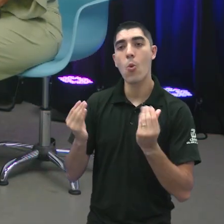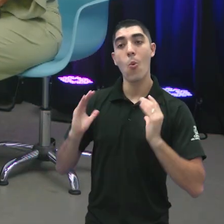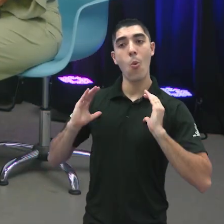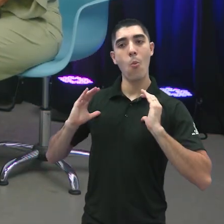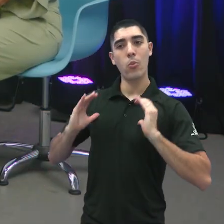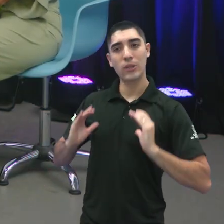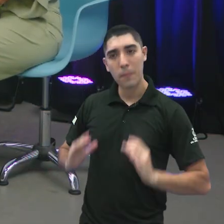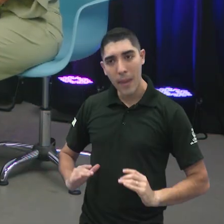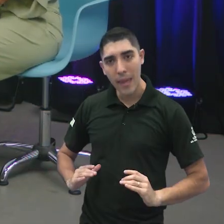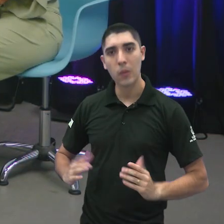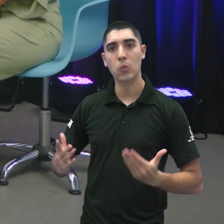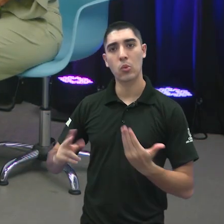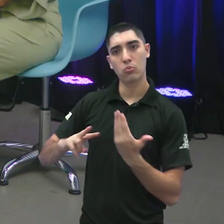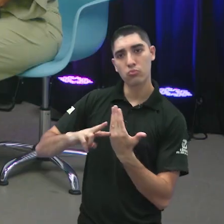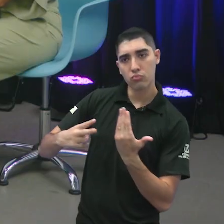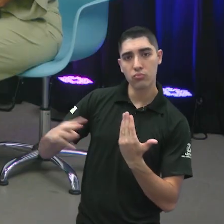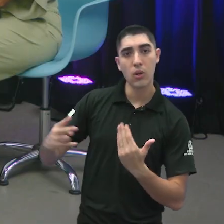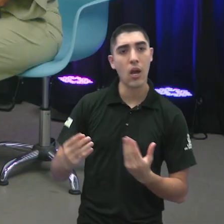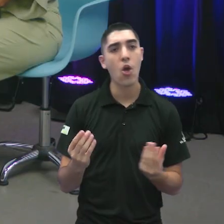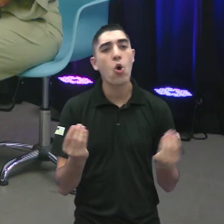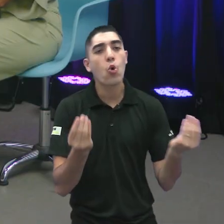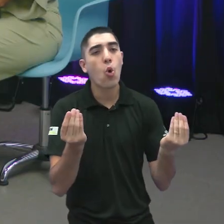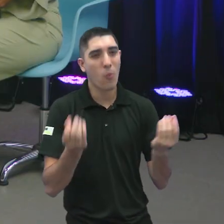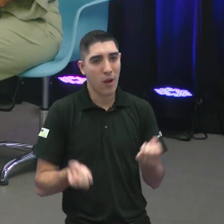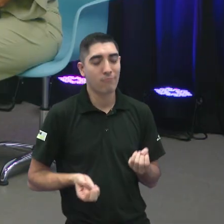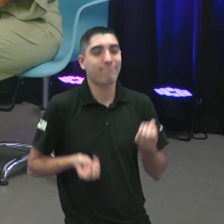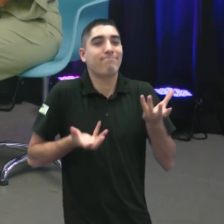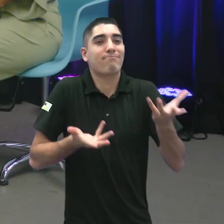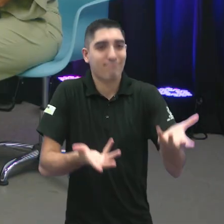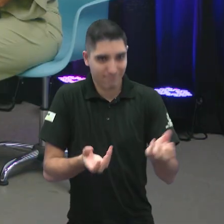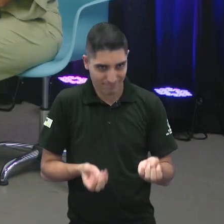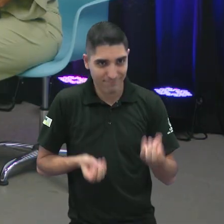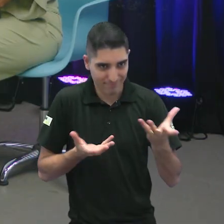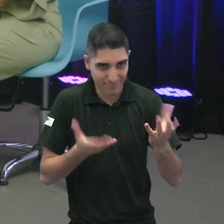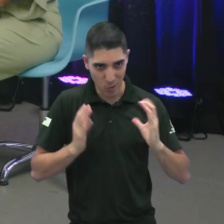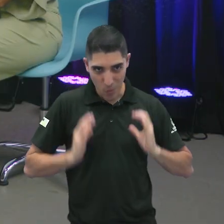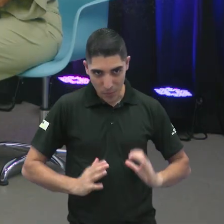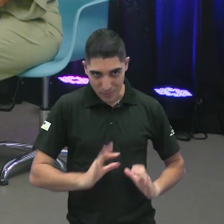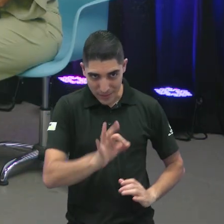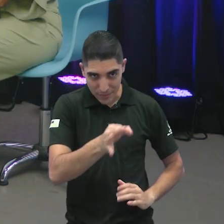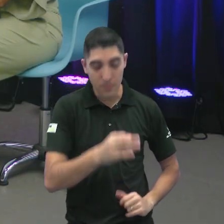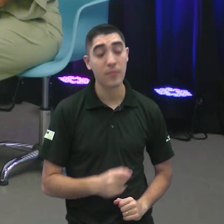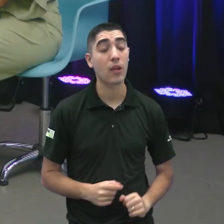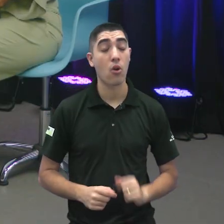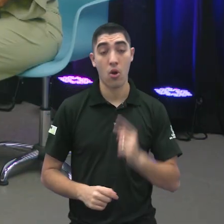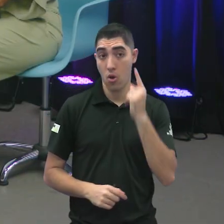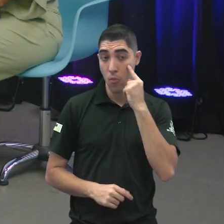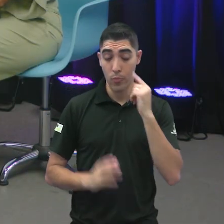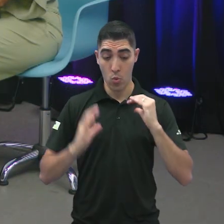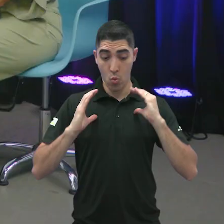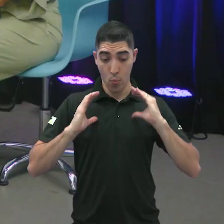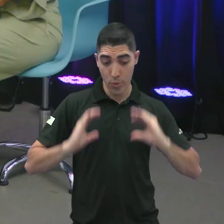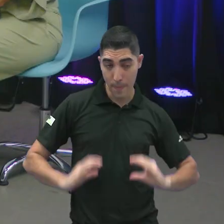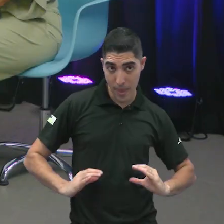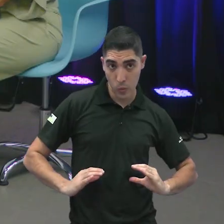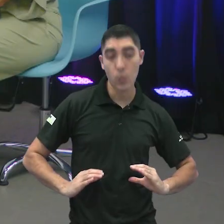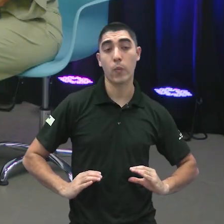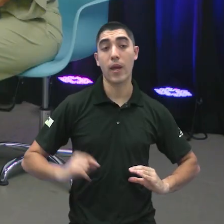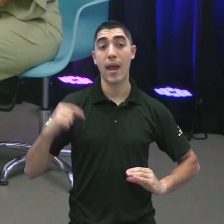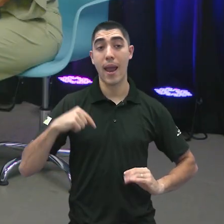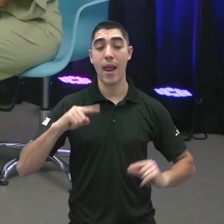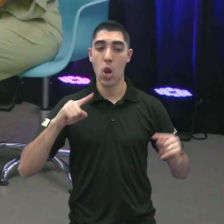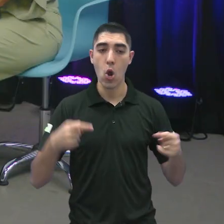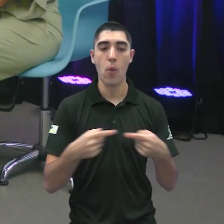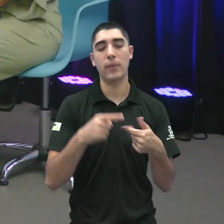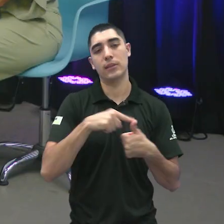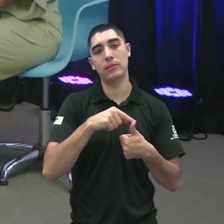se... Como a gente se expressa, né? Isso. Porque nós nos expressamos. O comportamento, ele vem através de uma expressão